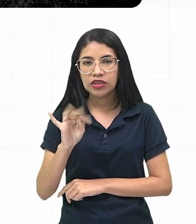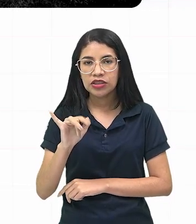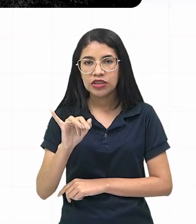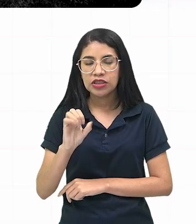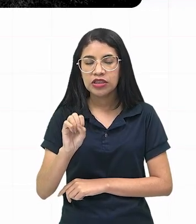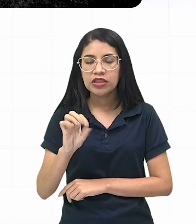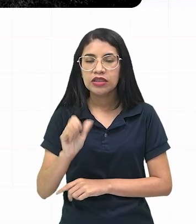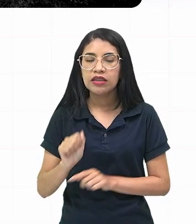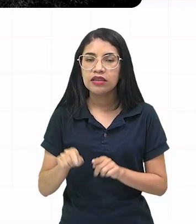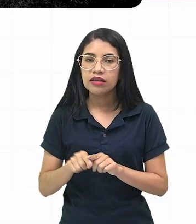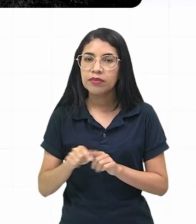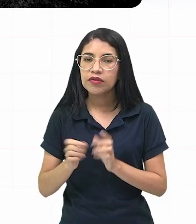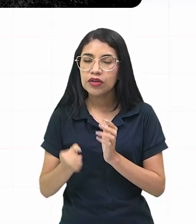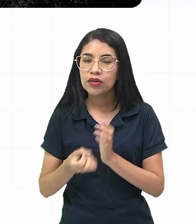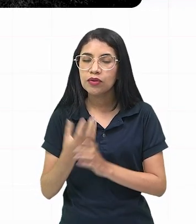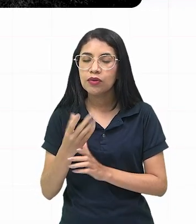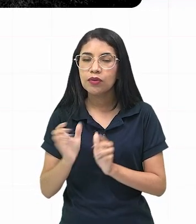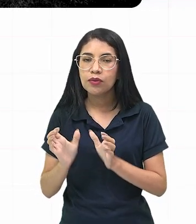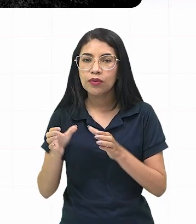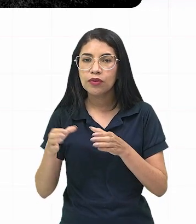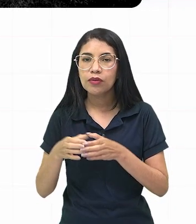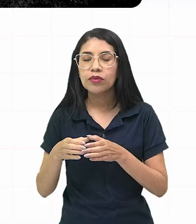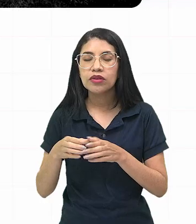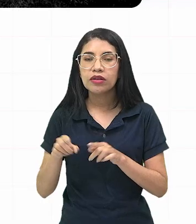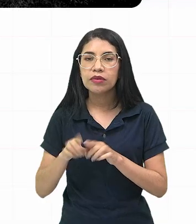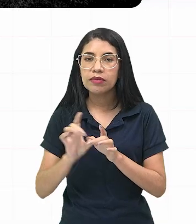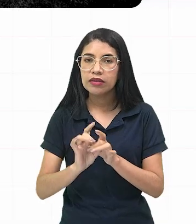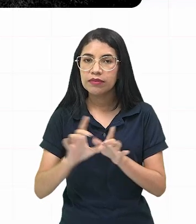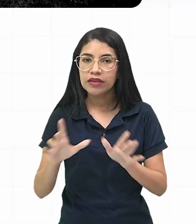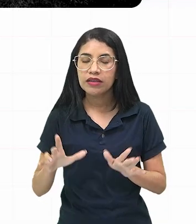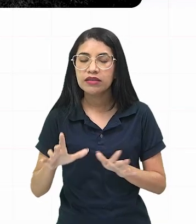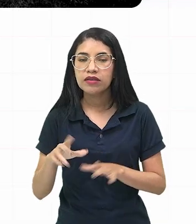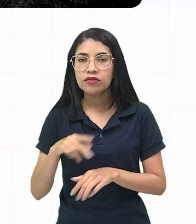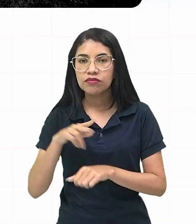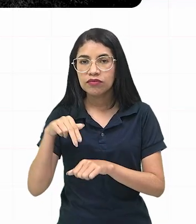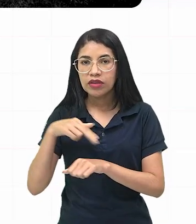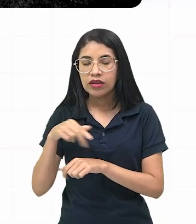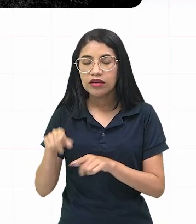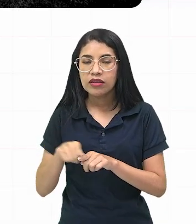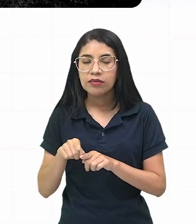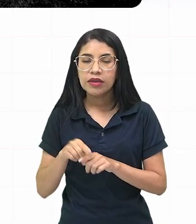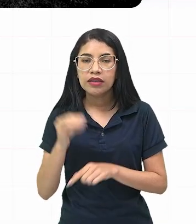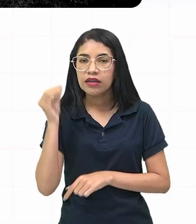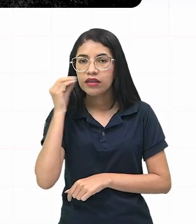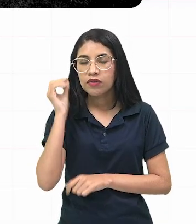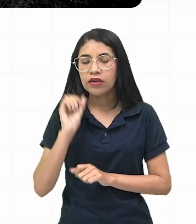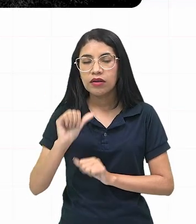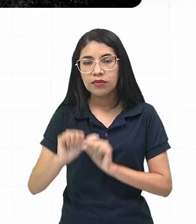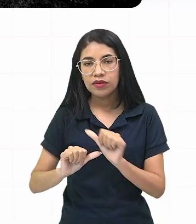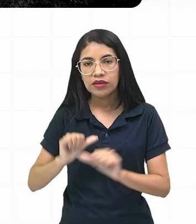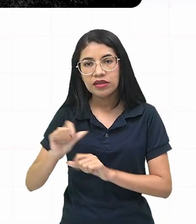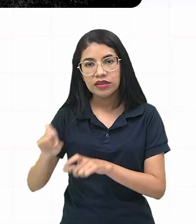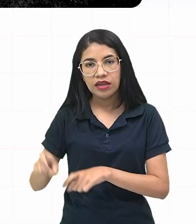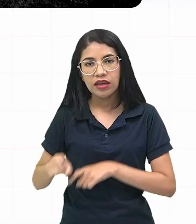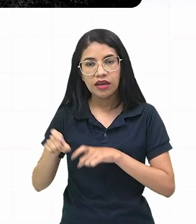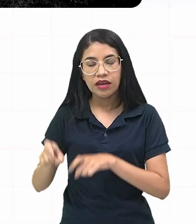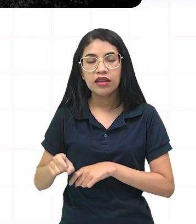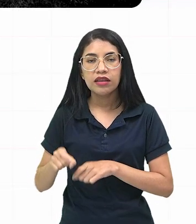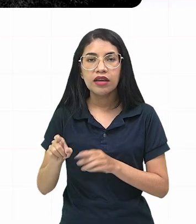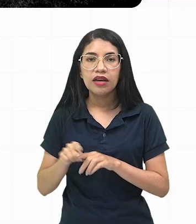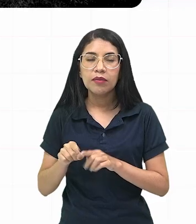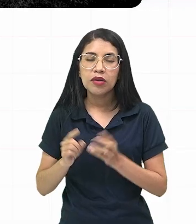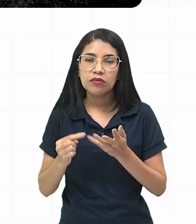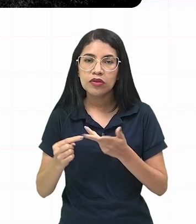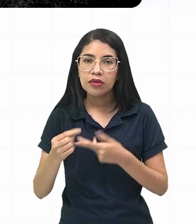lá em 94 formam o Exército Zapatista de Libertação Nacional, buscando o quê? A reforma agrária, né, benefícios ali para os